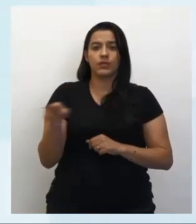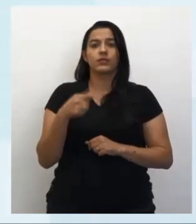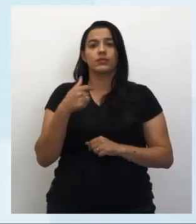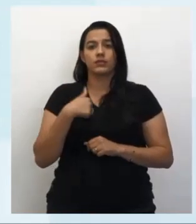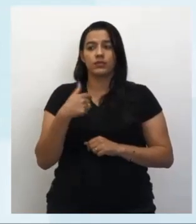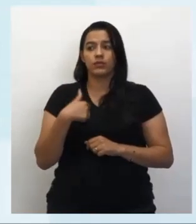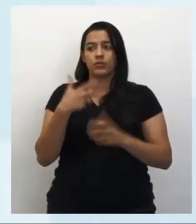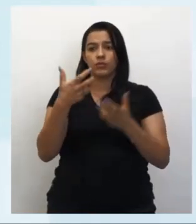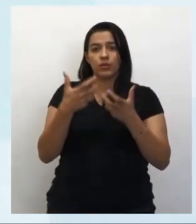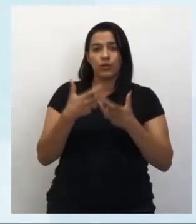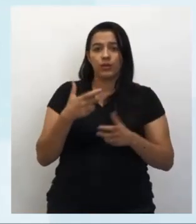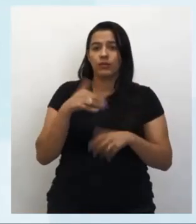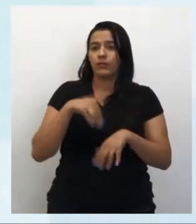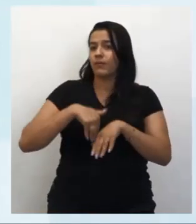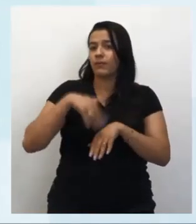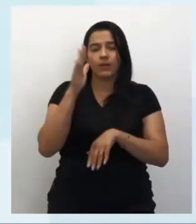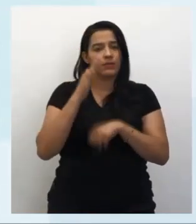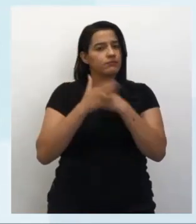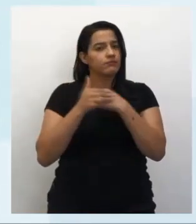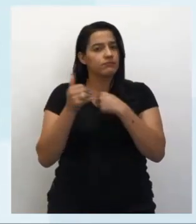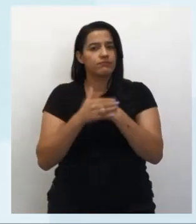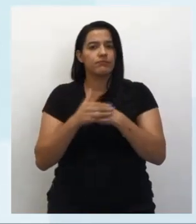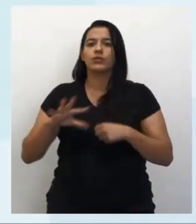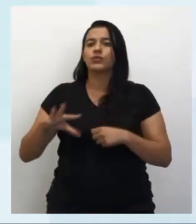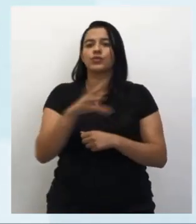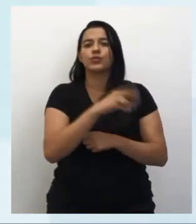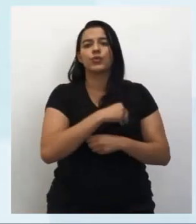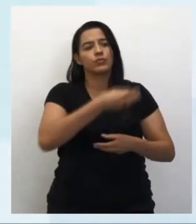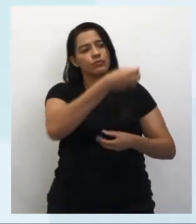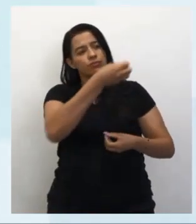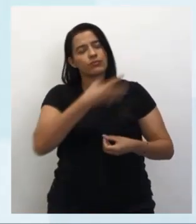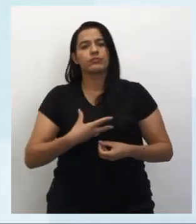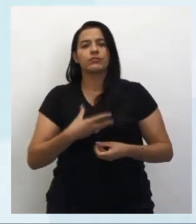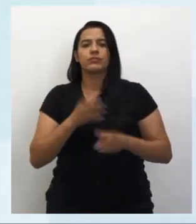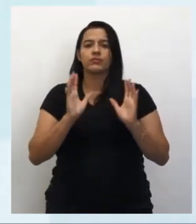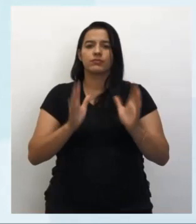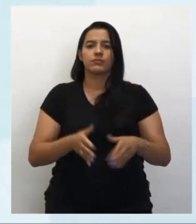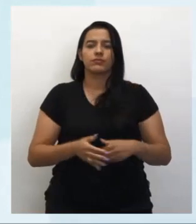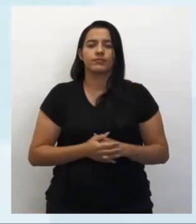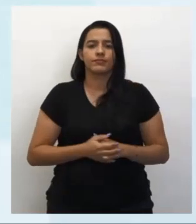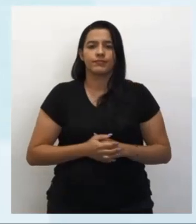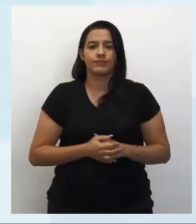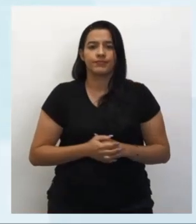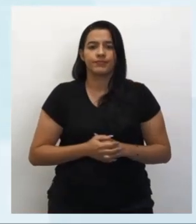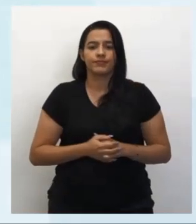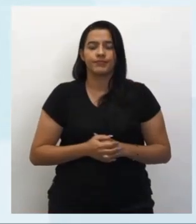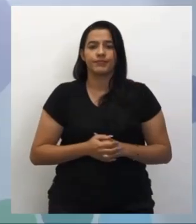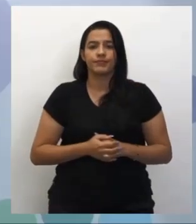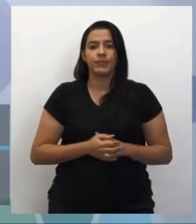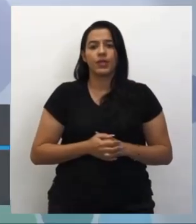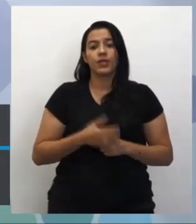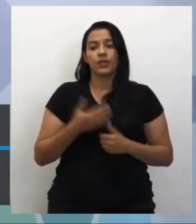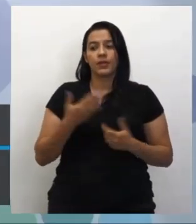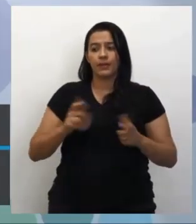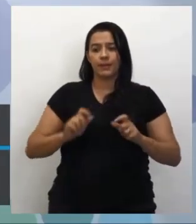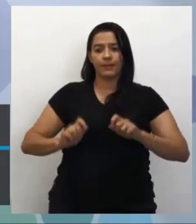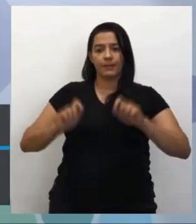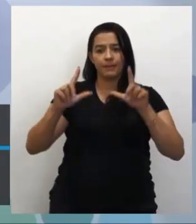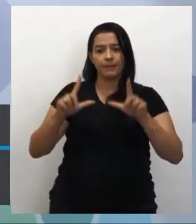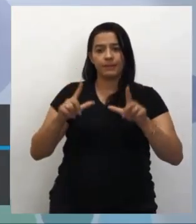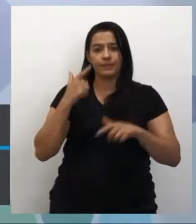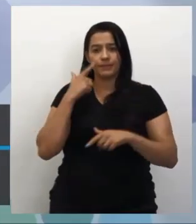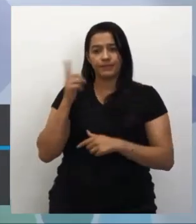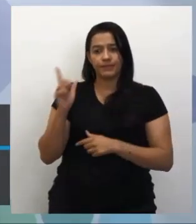era o mais simpático dos enfermeiros que tivera. Então, por aí, bota para mim por favor agora, olha só